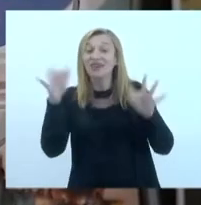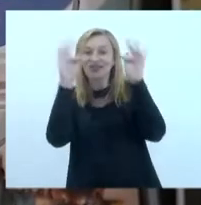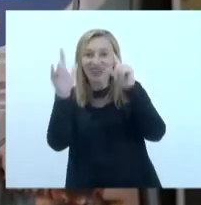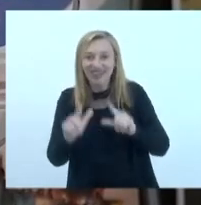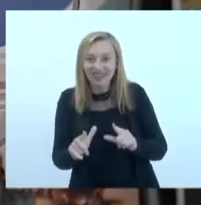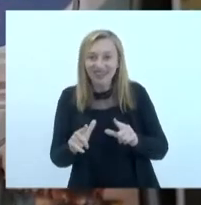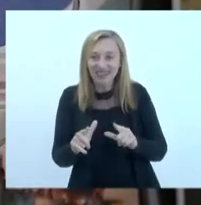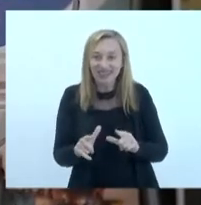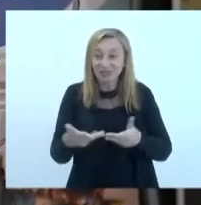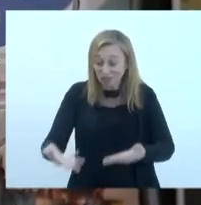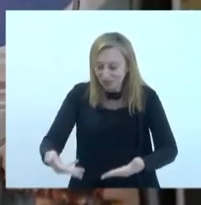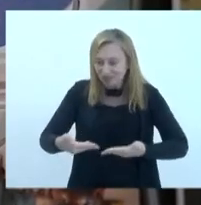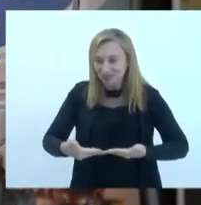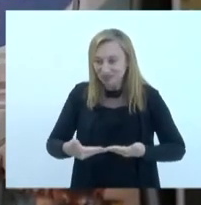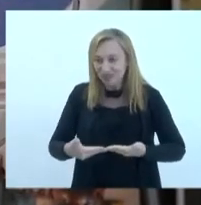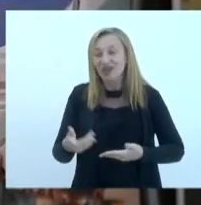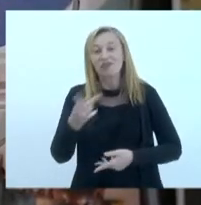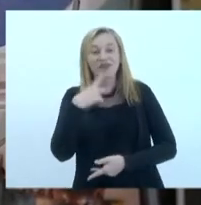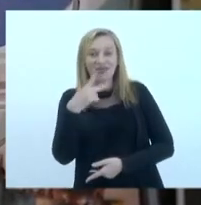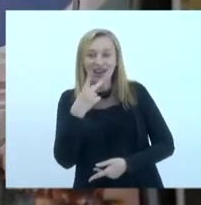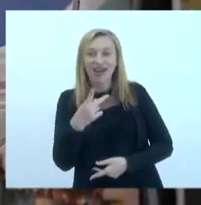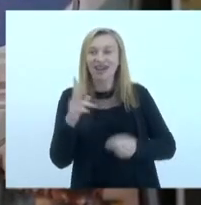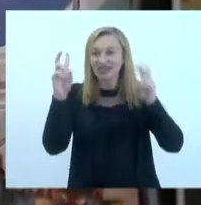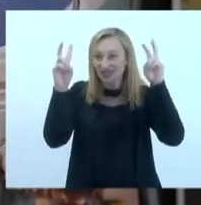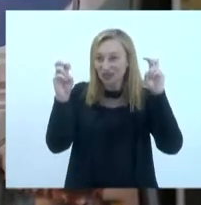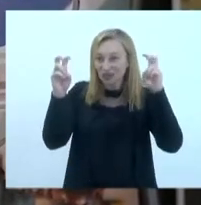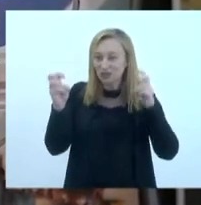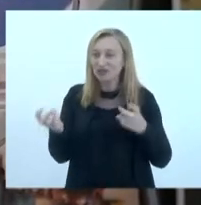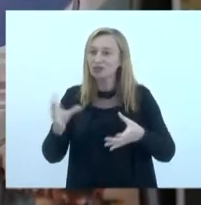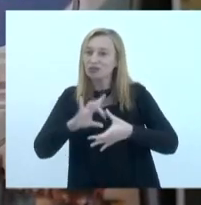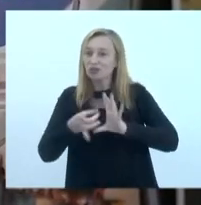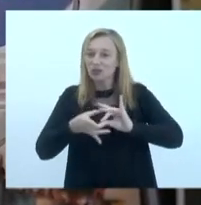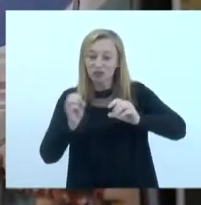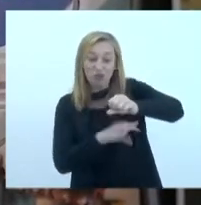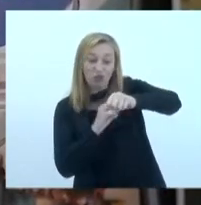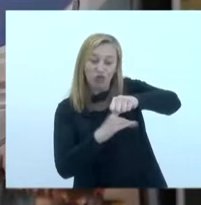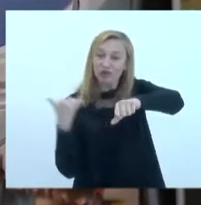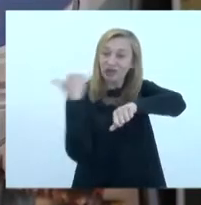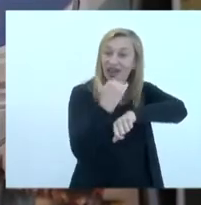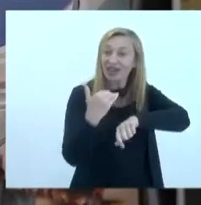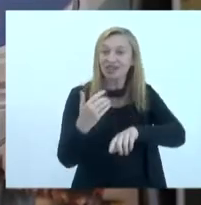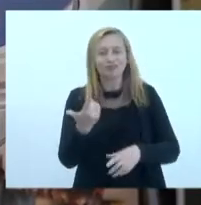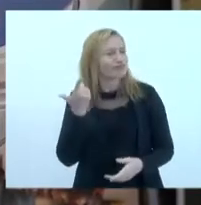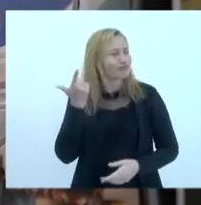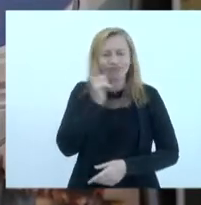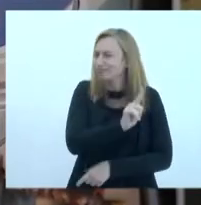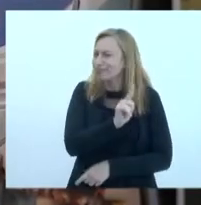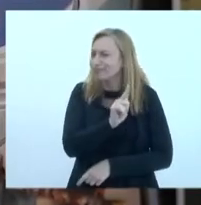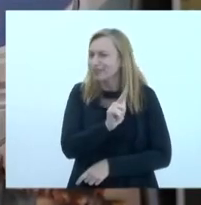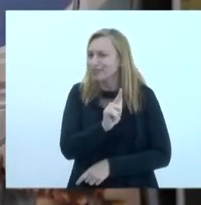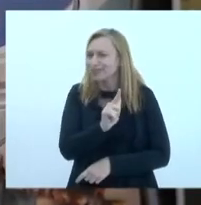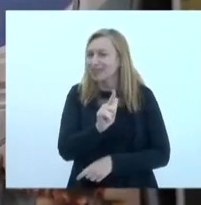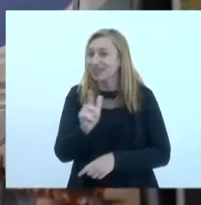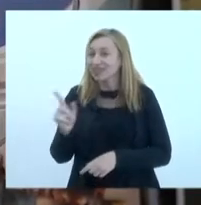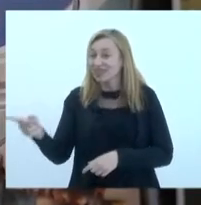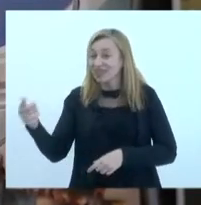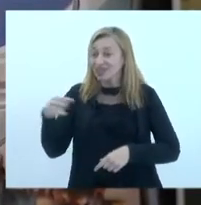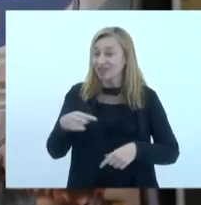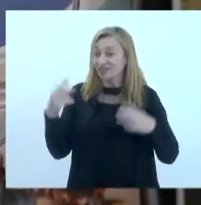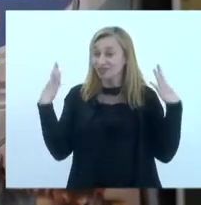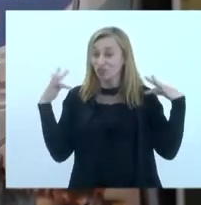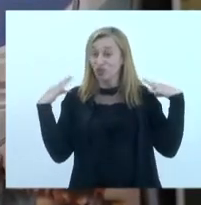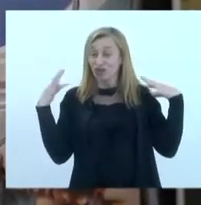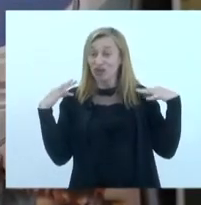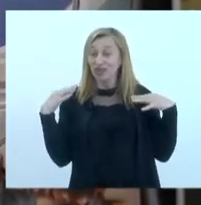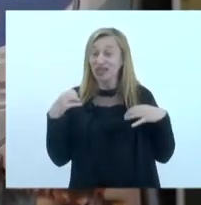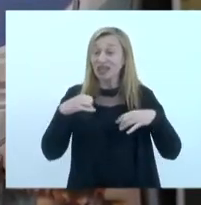por a gente ter sido convidado para falar sobre isso dentro de um contexto de fundo soberano. Porque a gente não consegue trazer turista para uma região onde